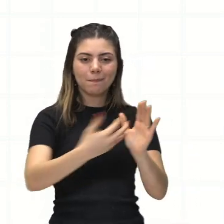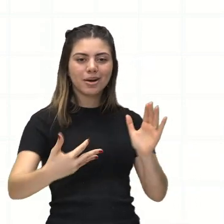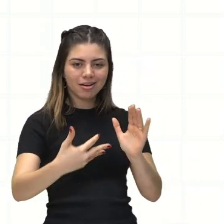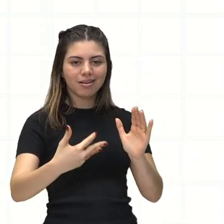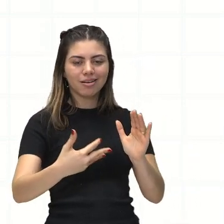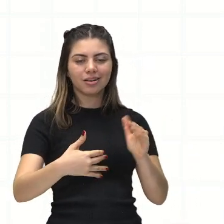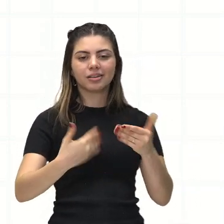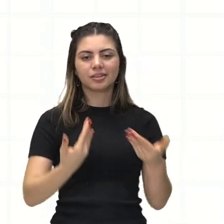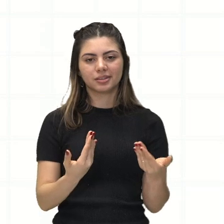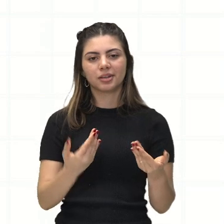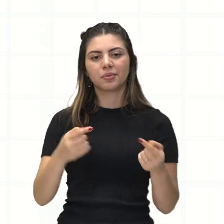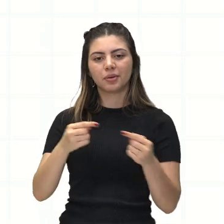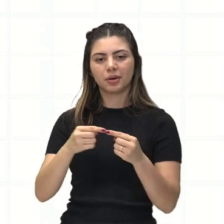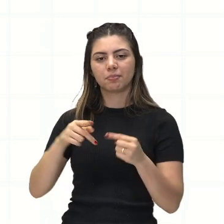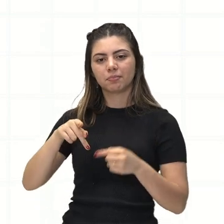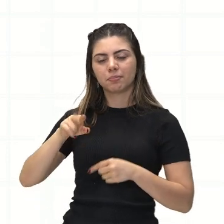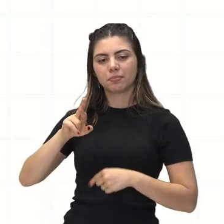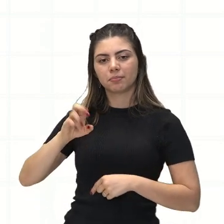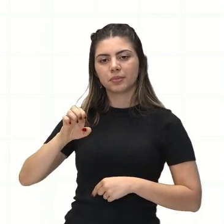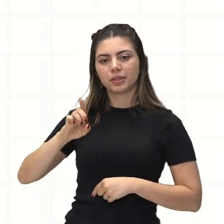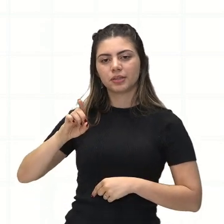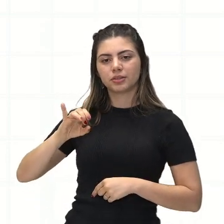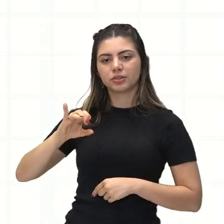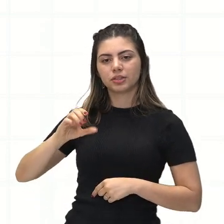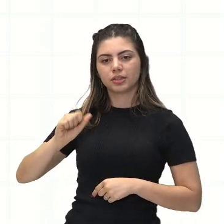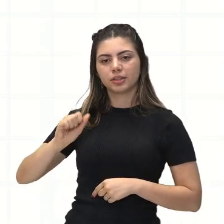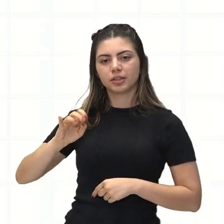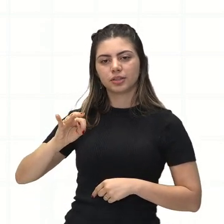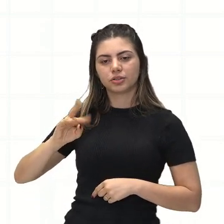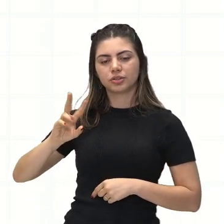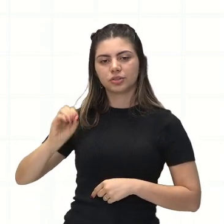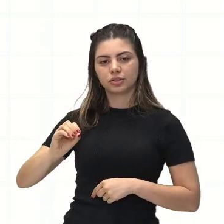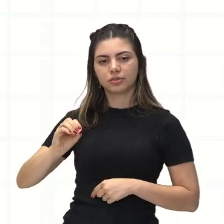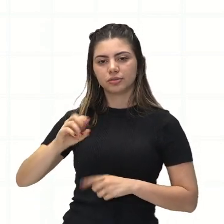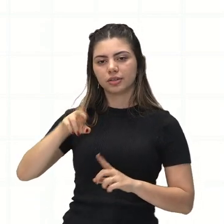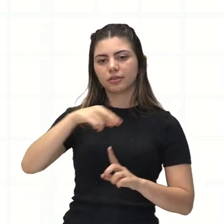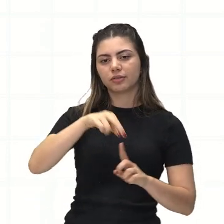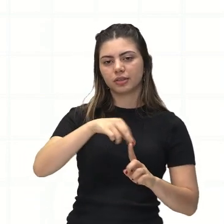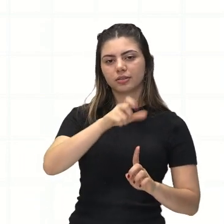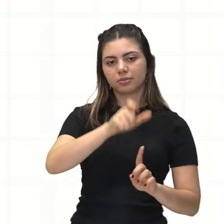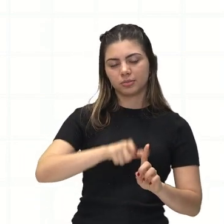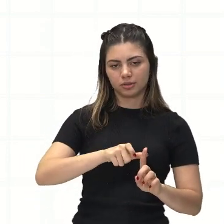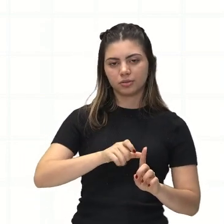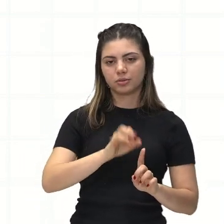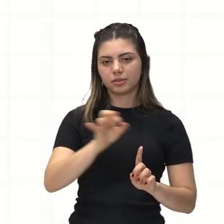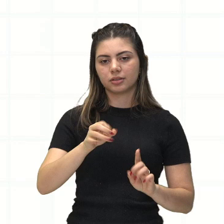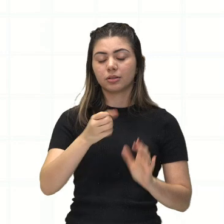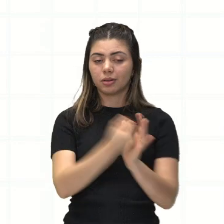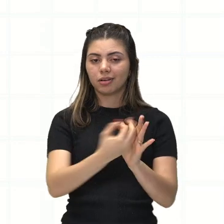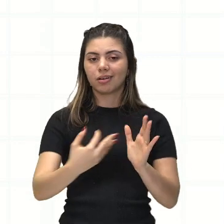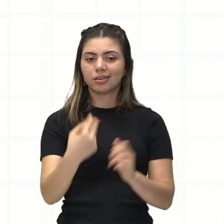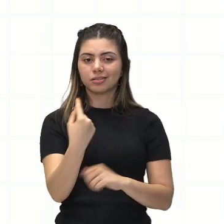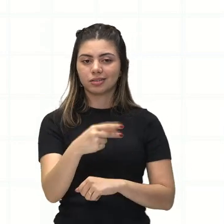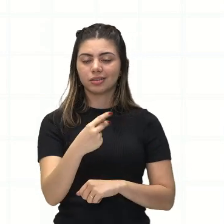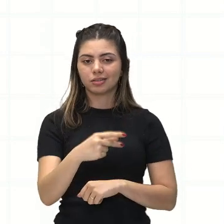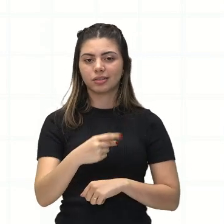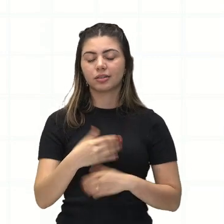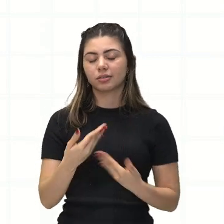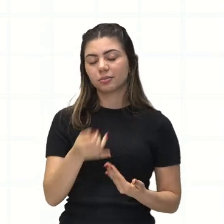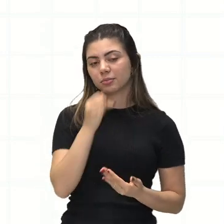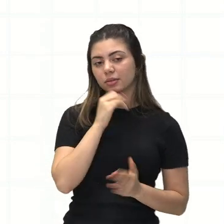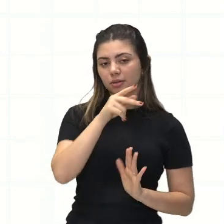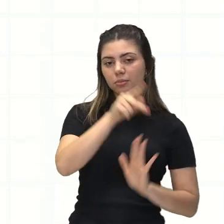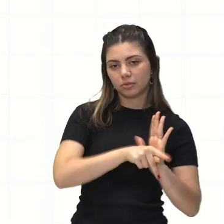ele de predicativo do sujeito. Ele vai atribuir uma característica ao sujeito, no caso, o